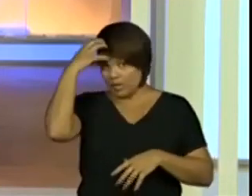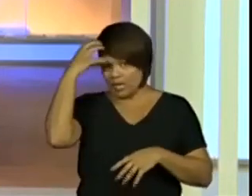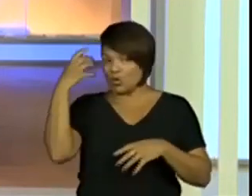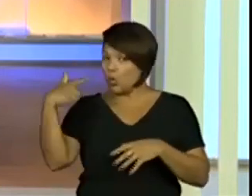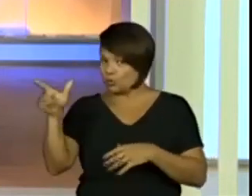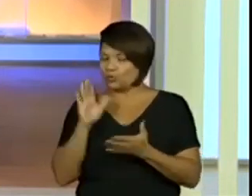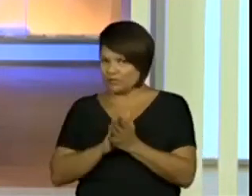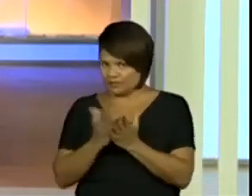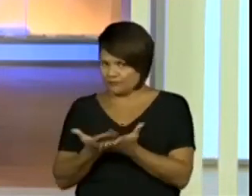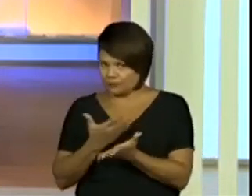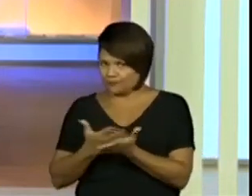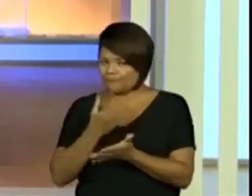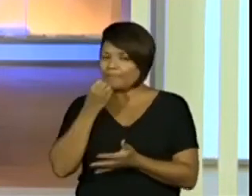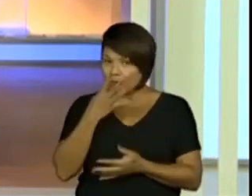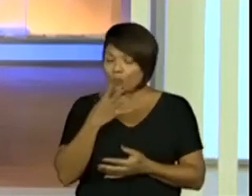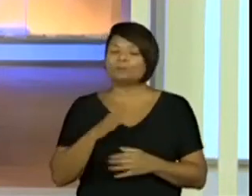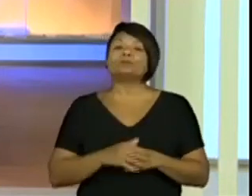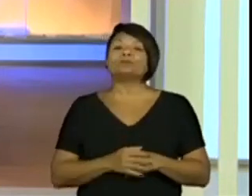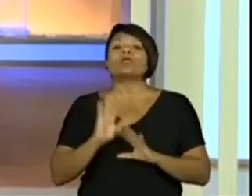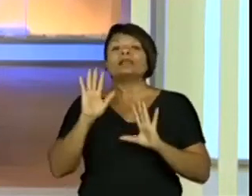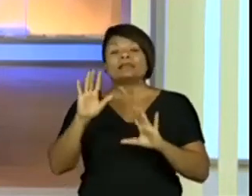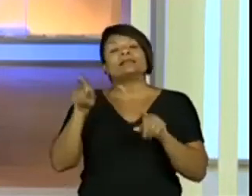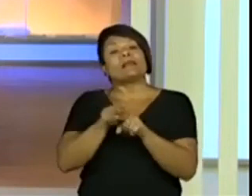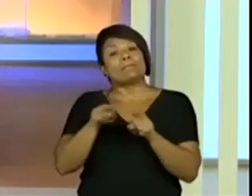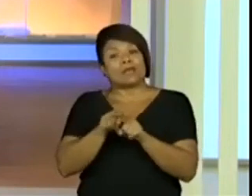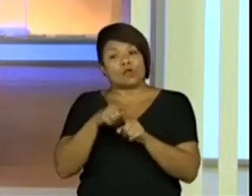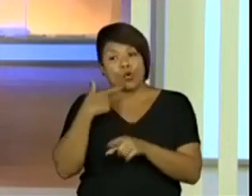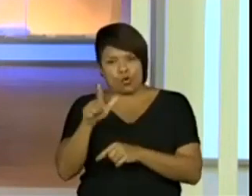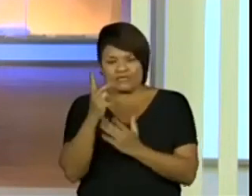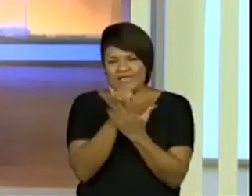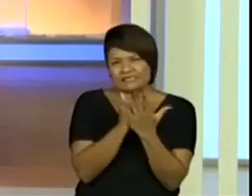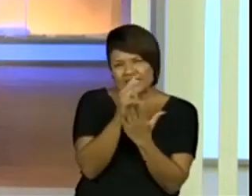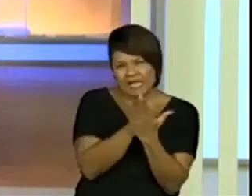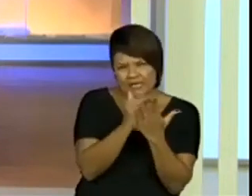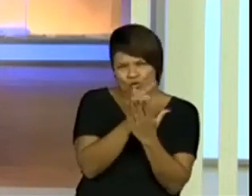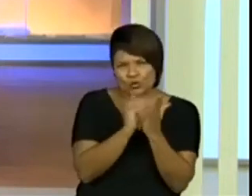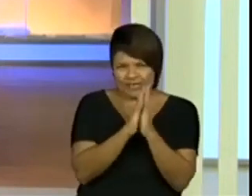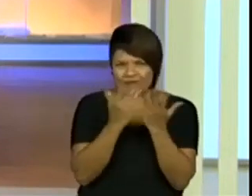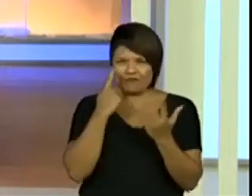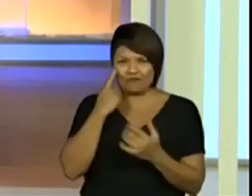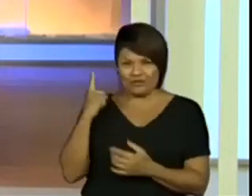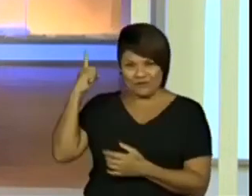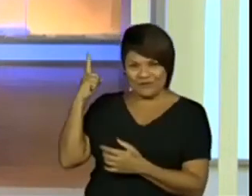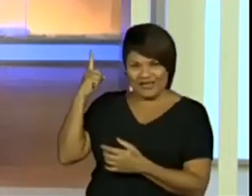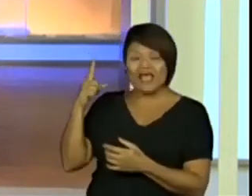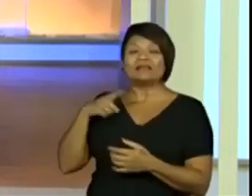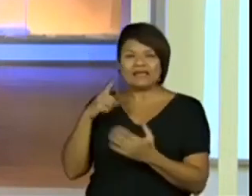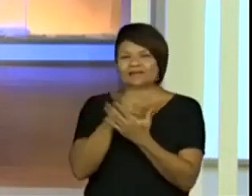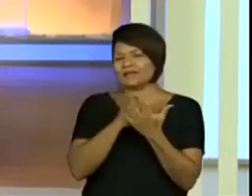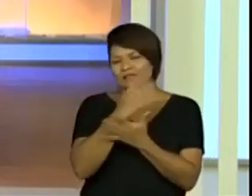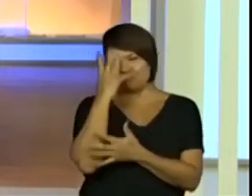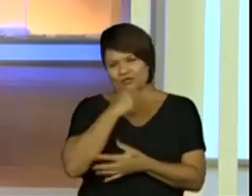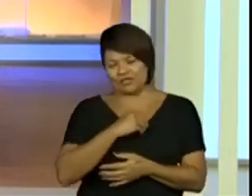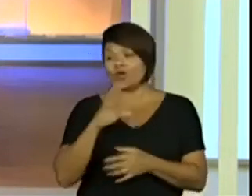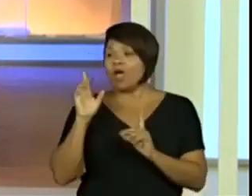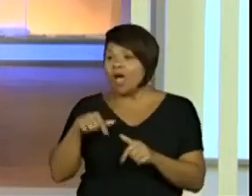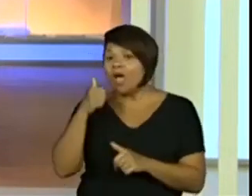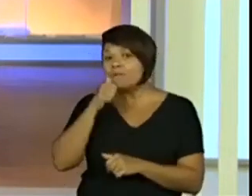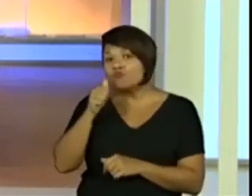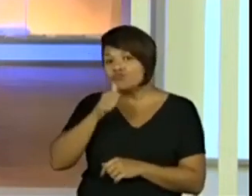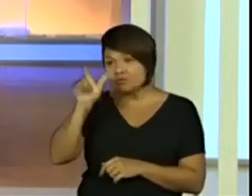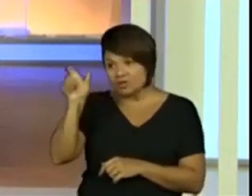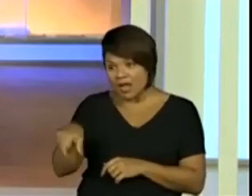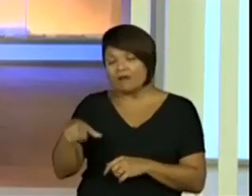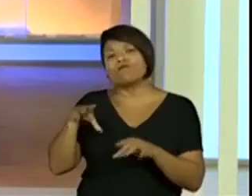A ilustradora, também, uma apreciadora da literatura infantil. Ela, apesar de ser formada em